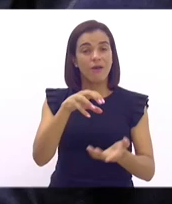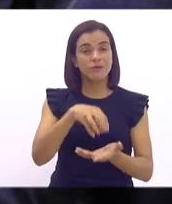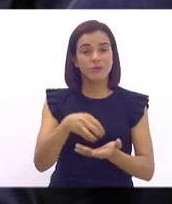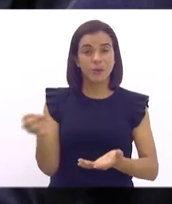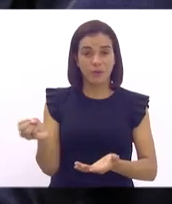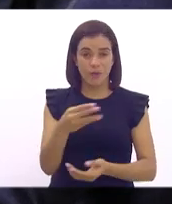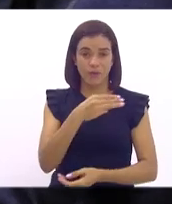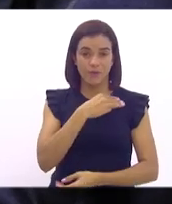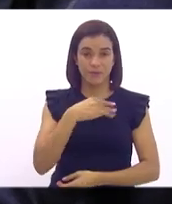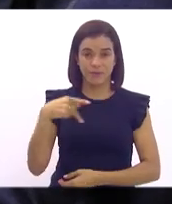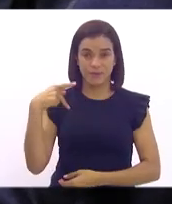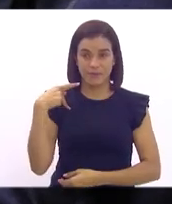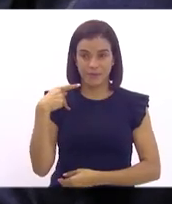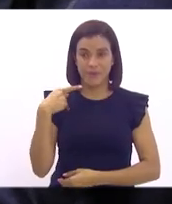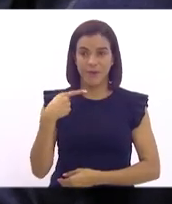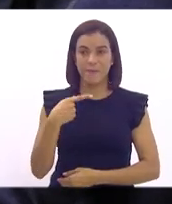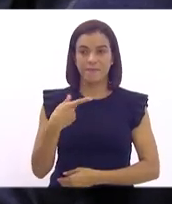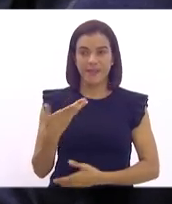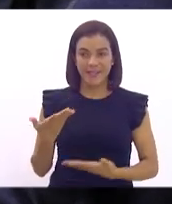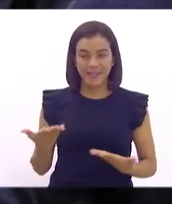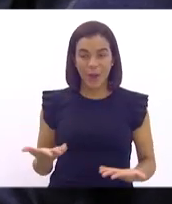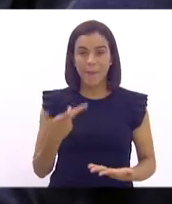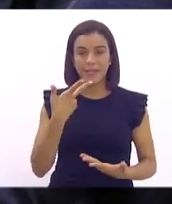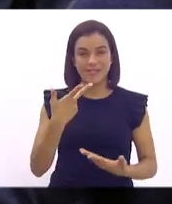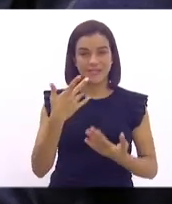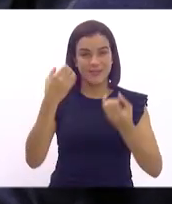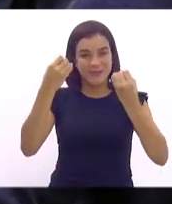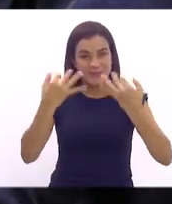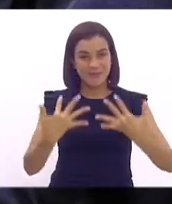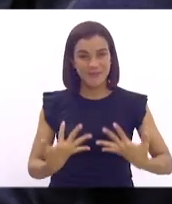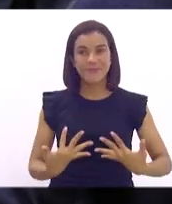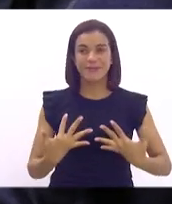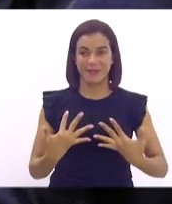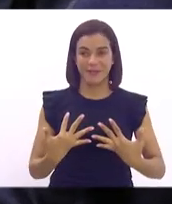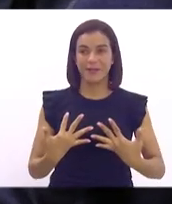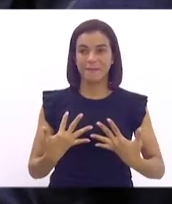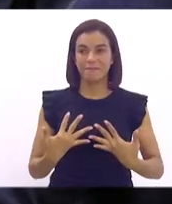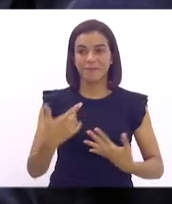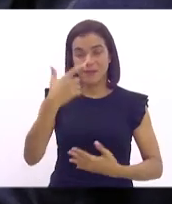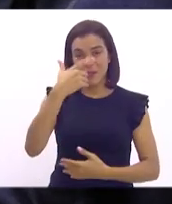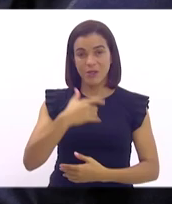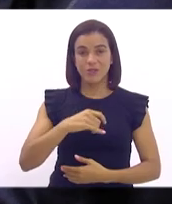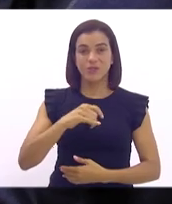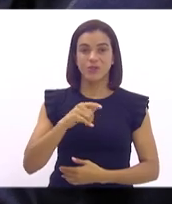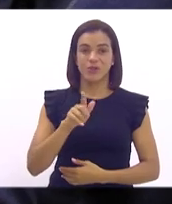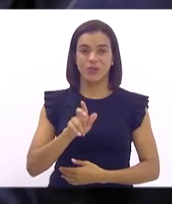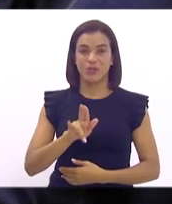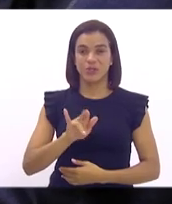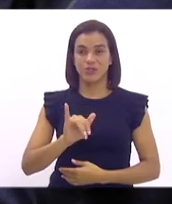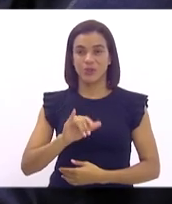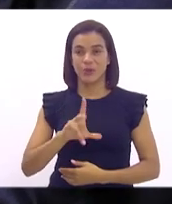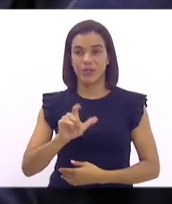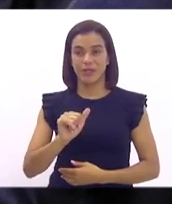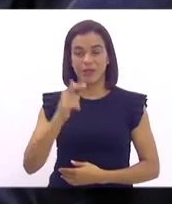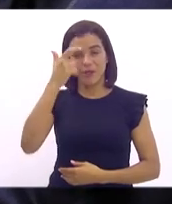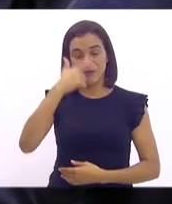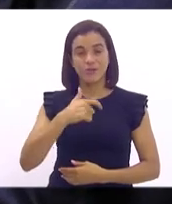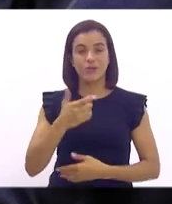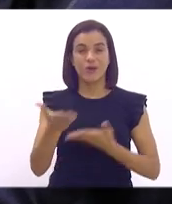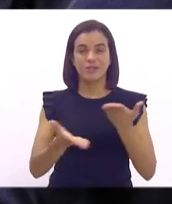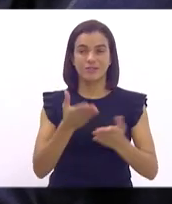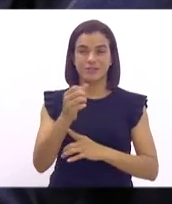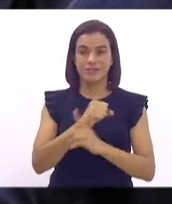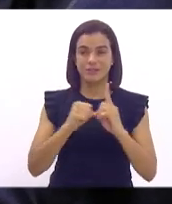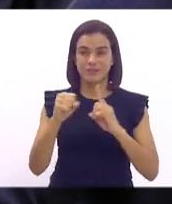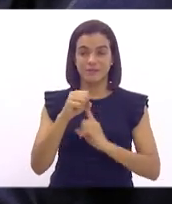Ministério Público, então, antes da minha fala, preciso localizar, né, de onde eu falo. Eu sou Júlia Castro, eu sou assistente social no Núcleo de Apoio às Vítimas do